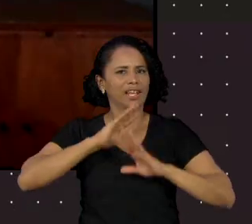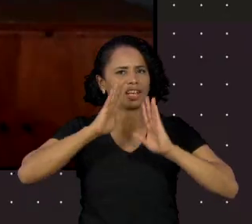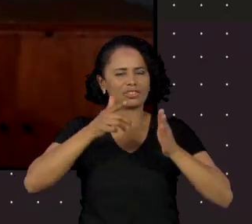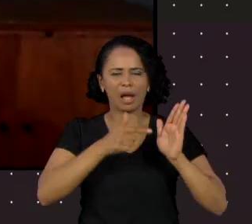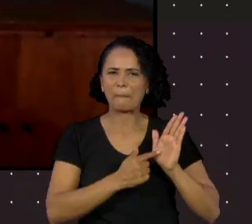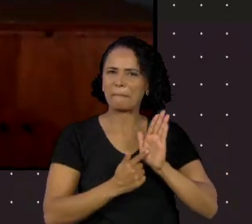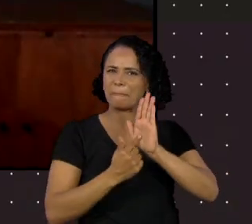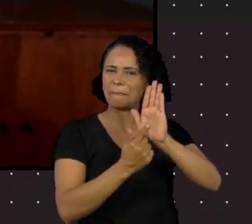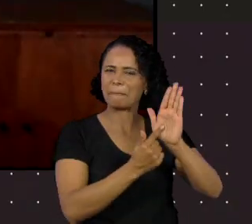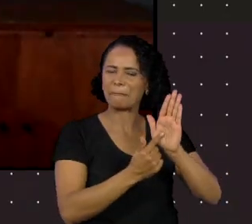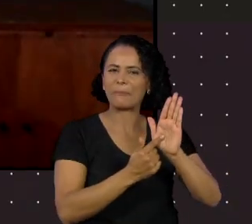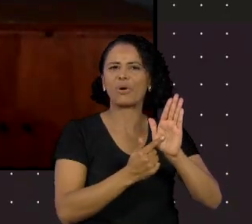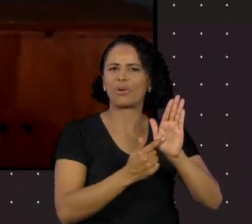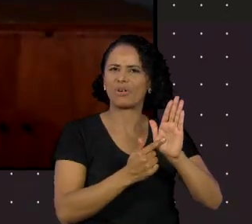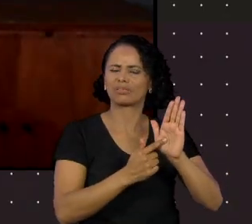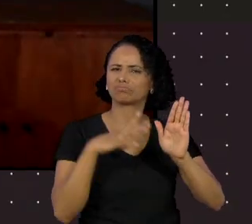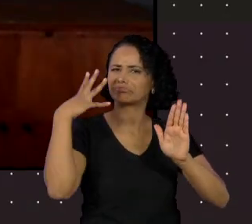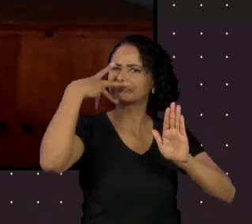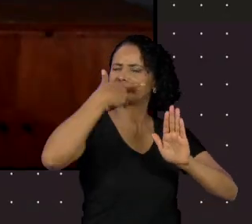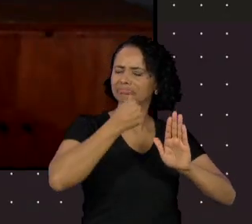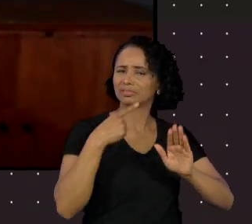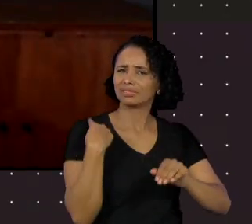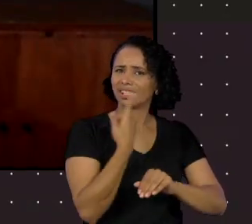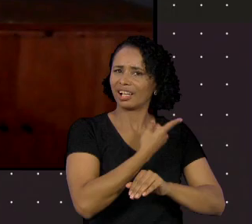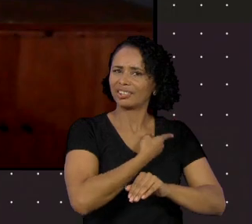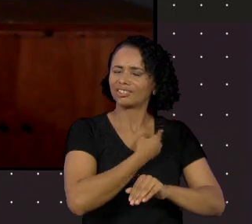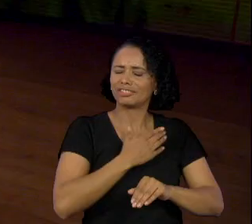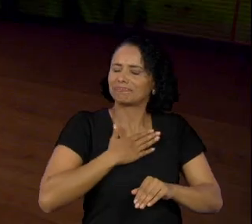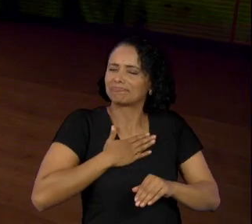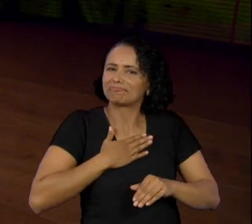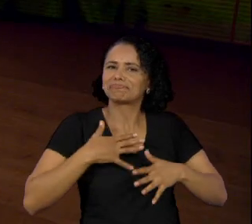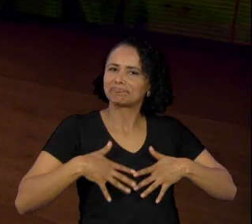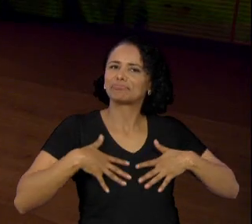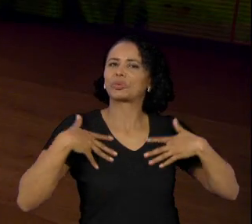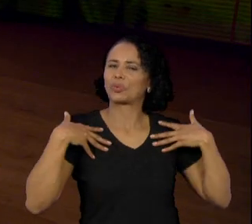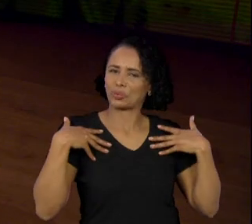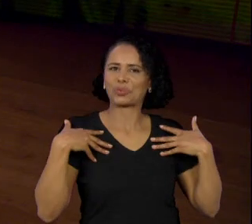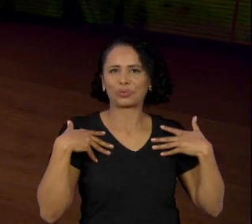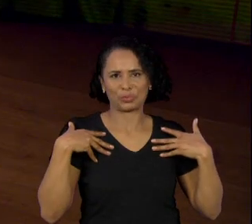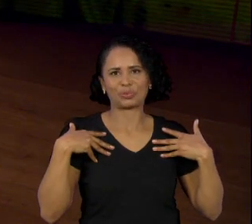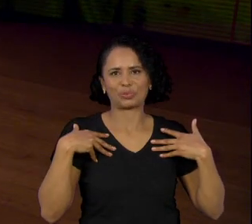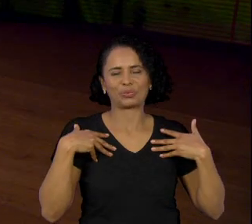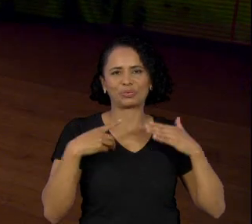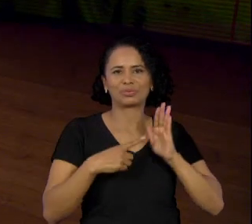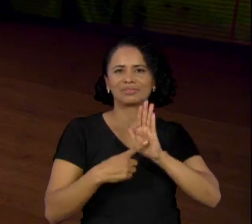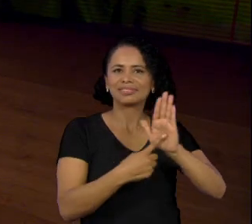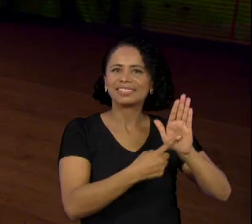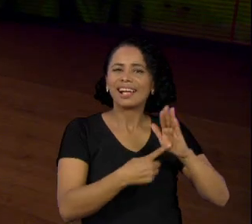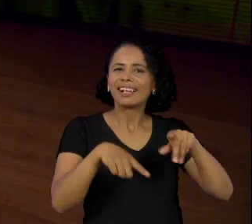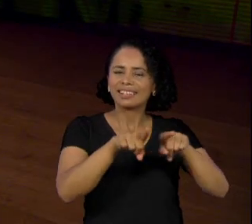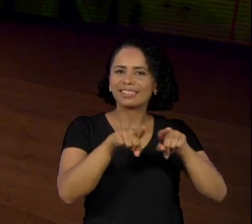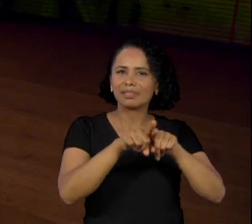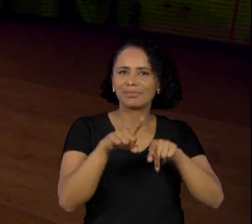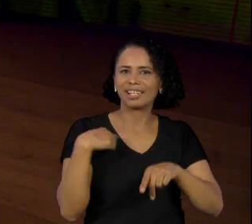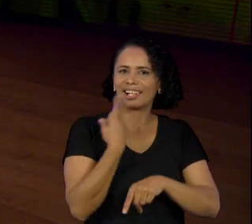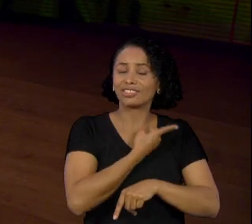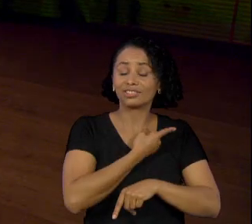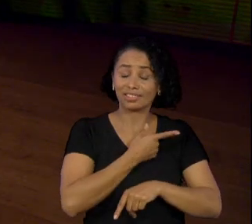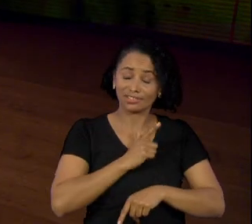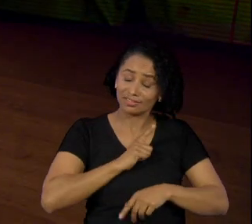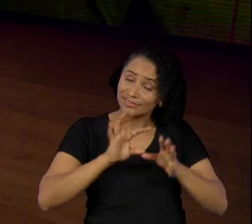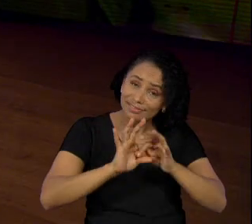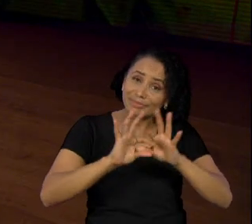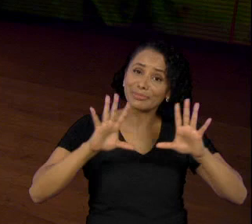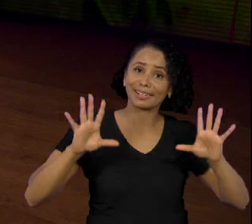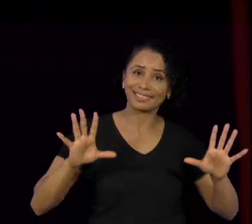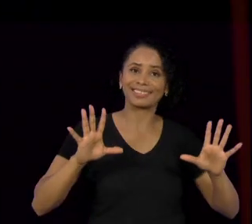assim, juntas, a gente se divertia muito em cena, muito. E a gente tinha muita liberdade